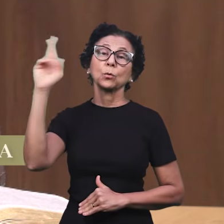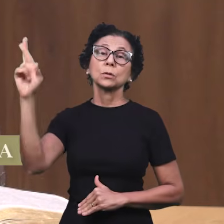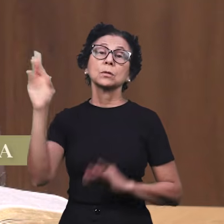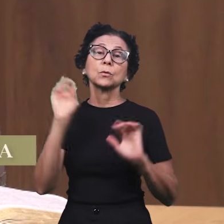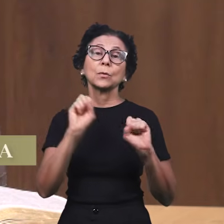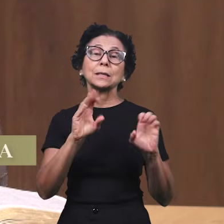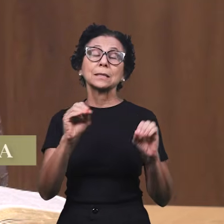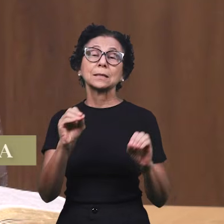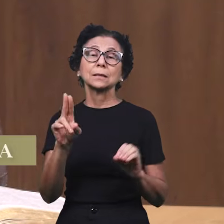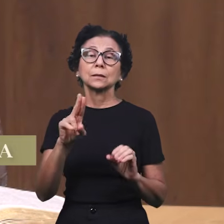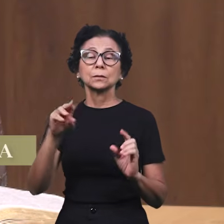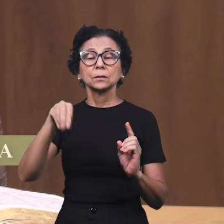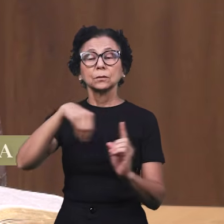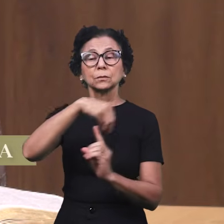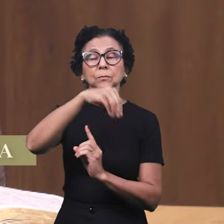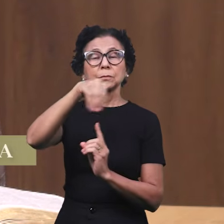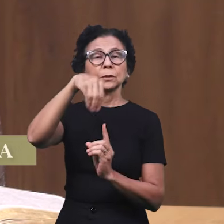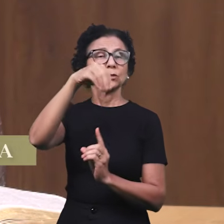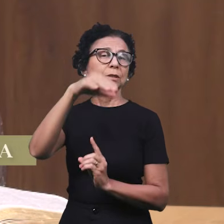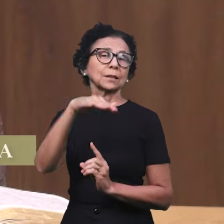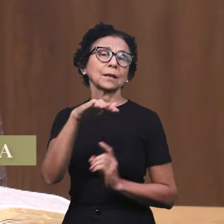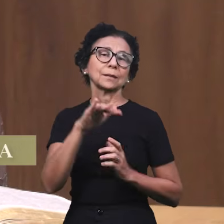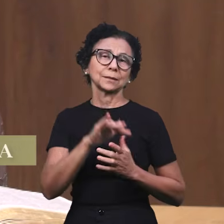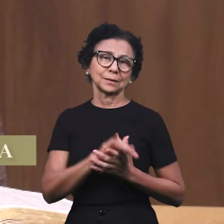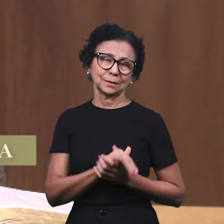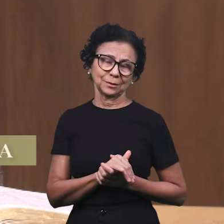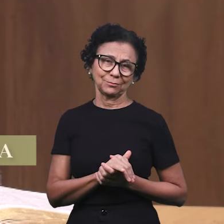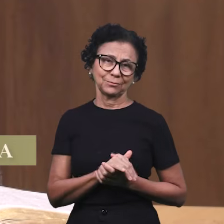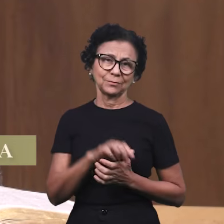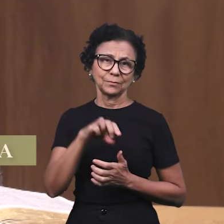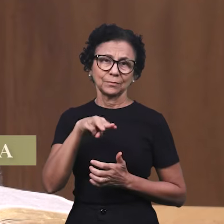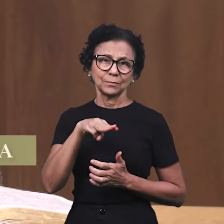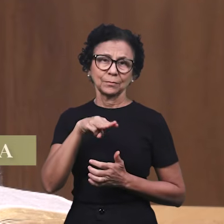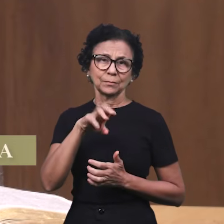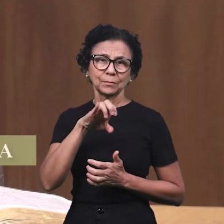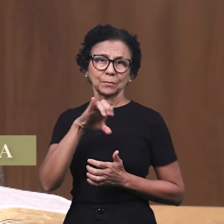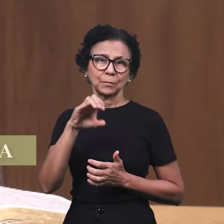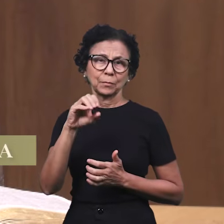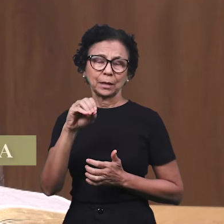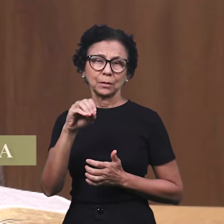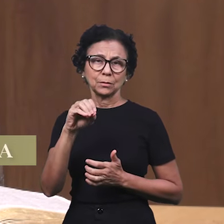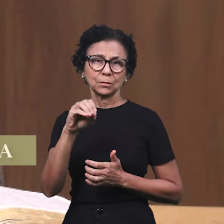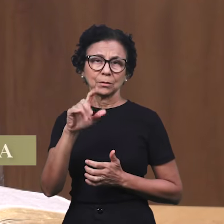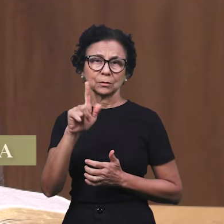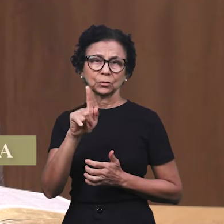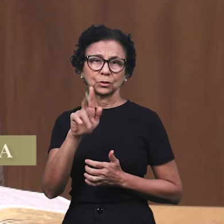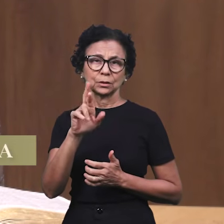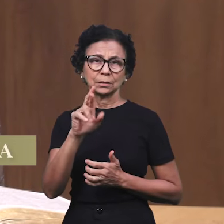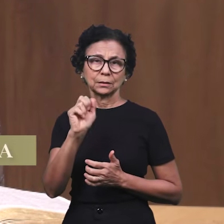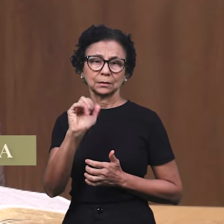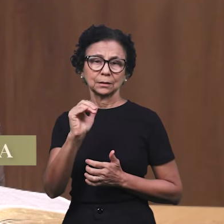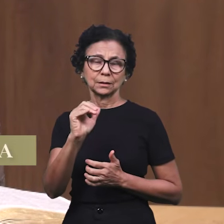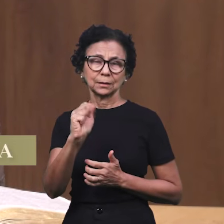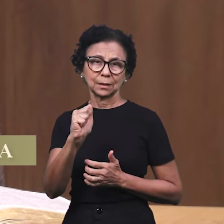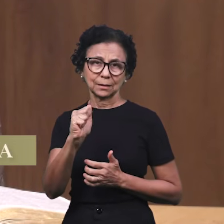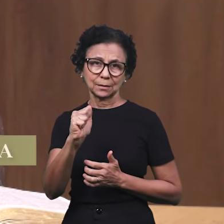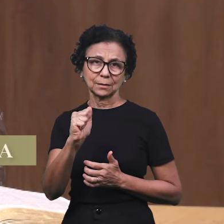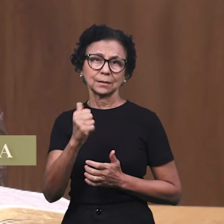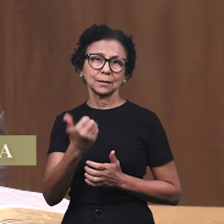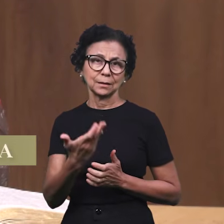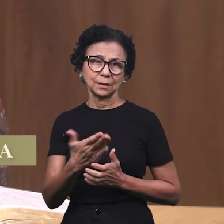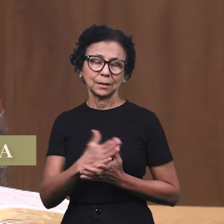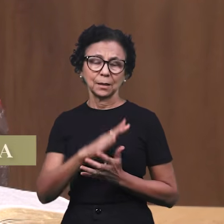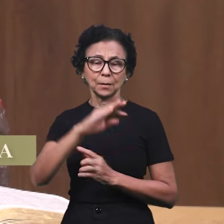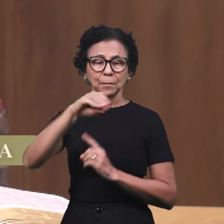a fala da mulher, dessa serva com o Senhor. E vemos que também os